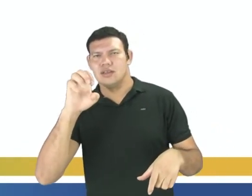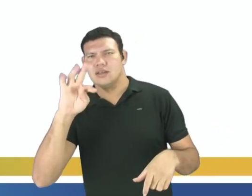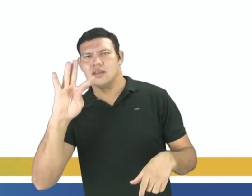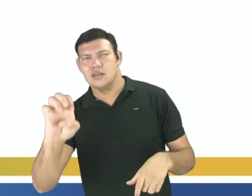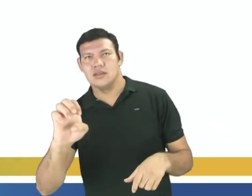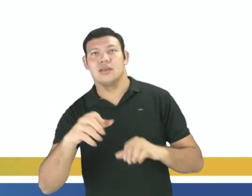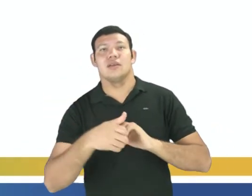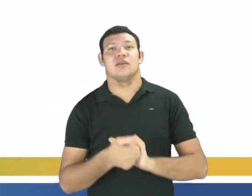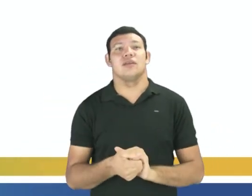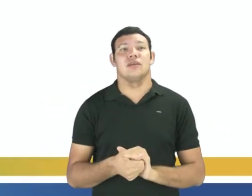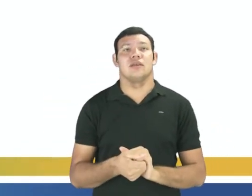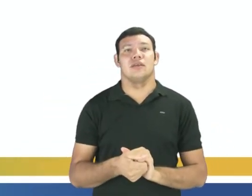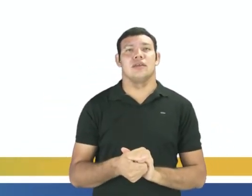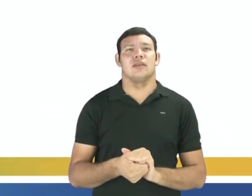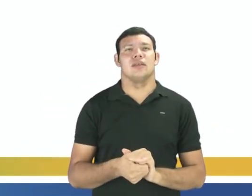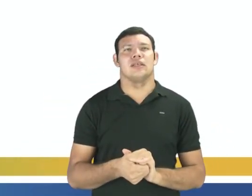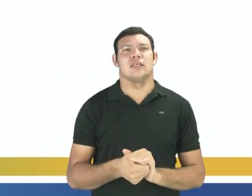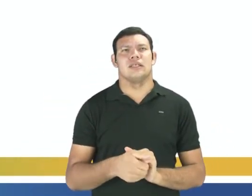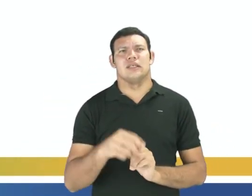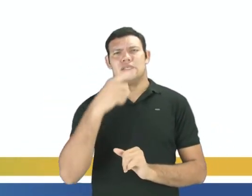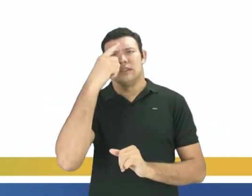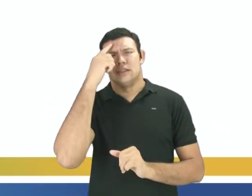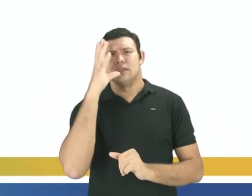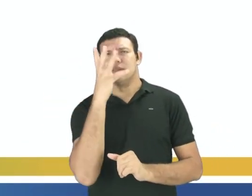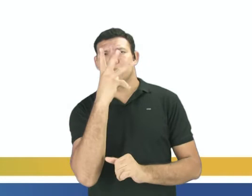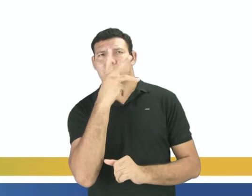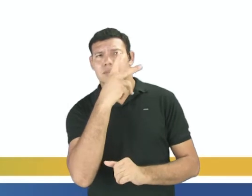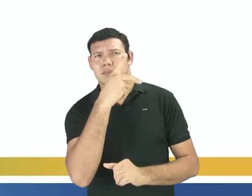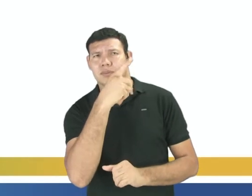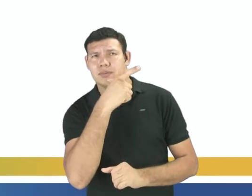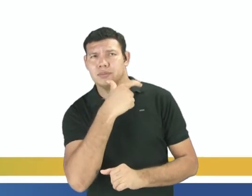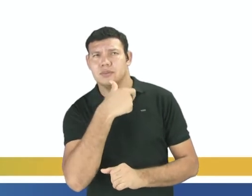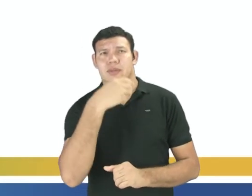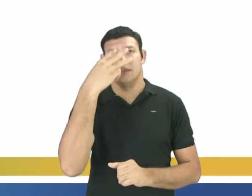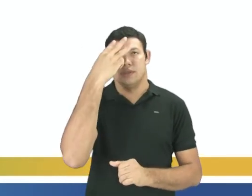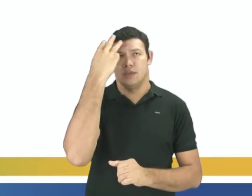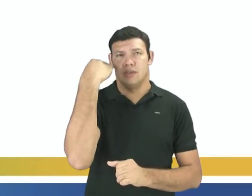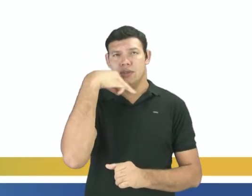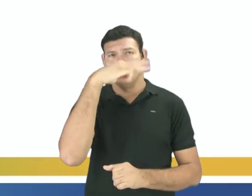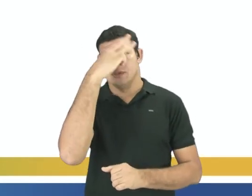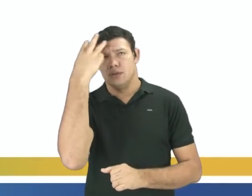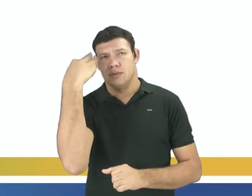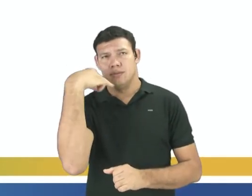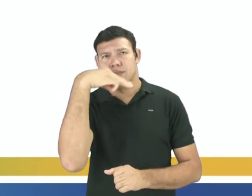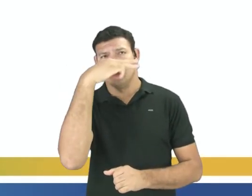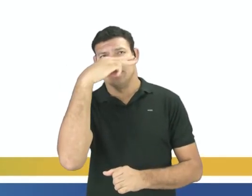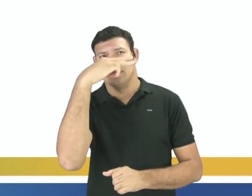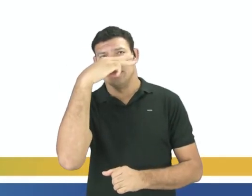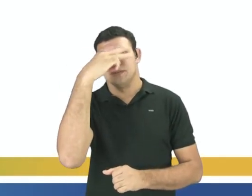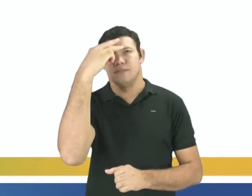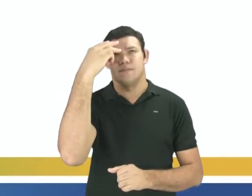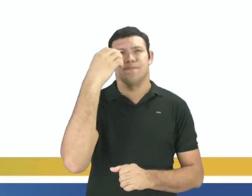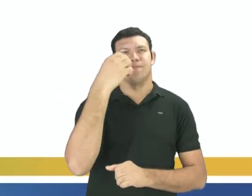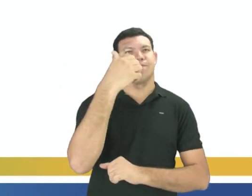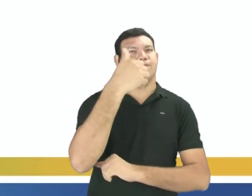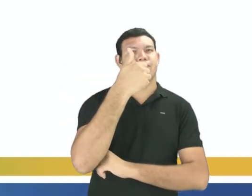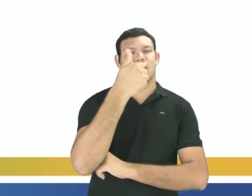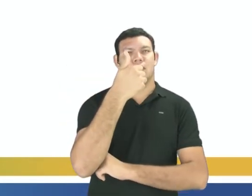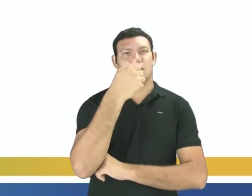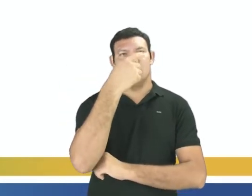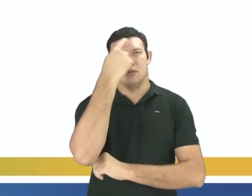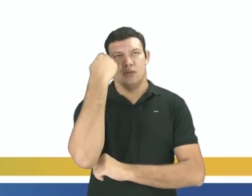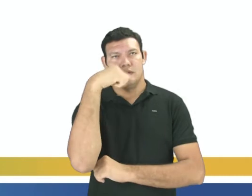A razão de 6 metros por hora. Se ele trabalhasse a razão de 9, olha só,